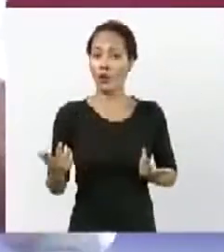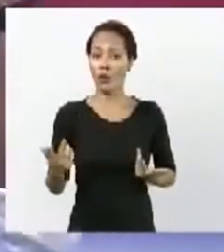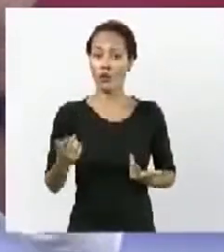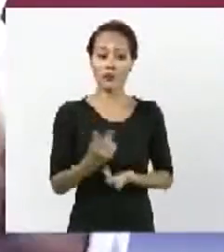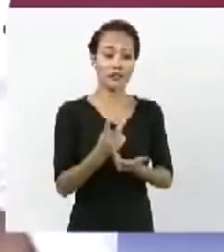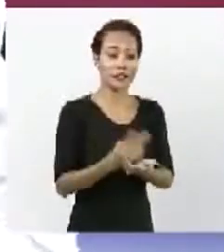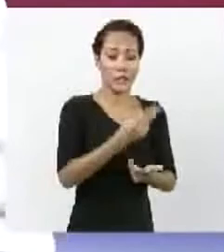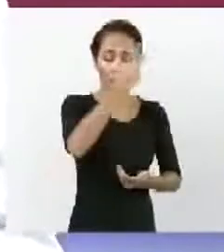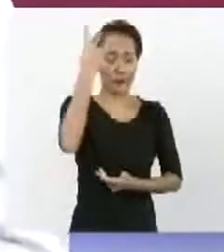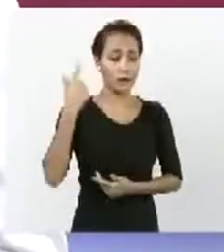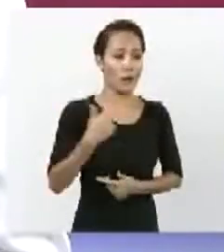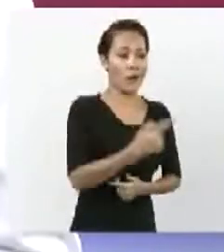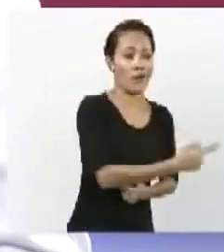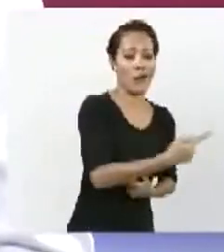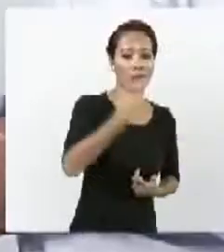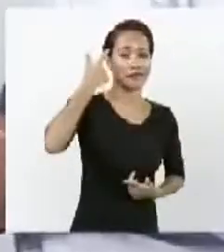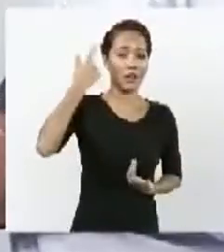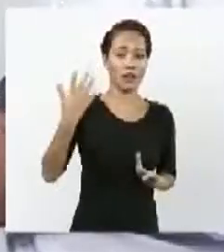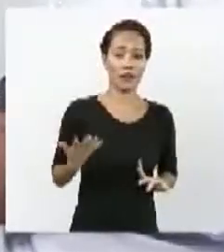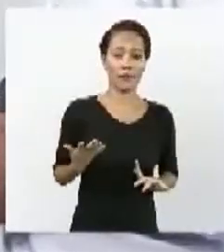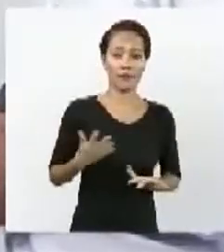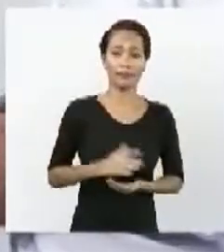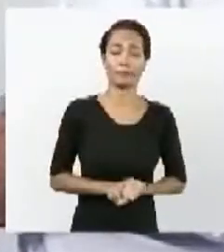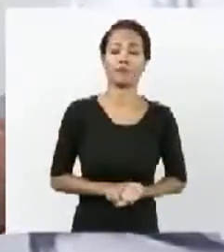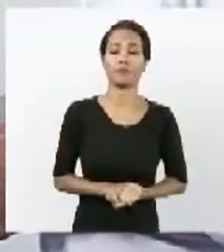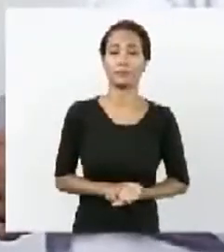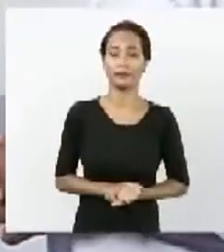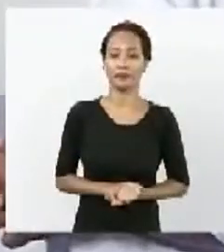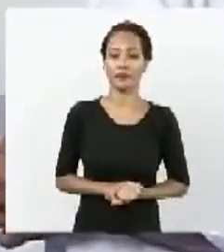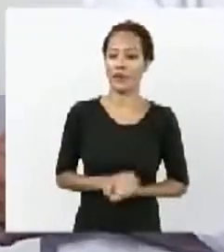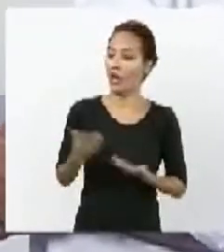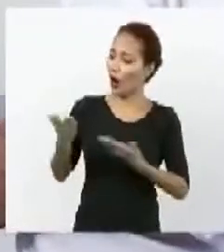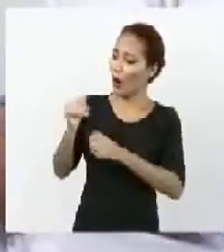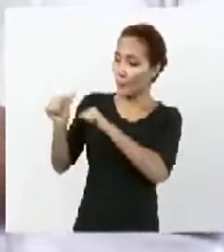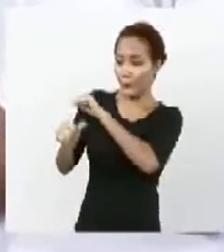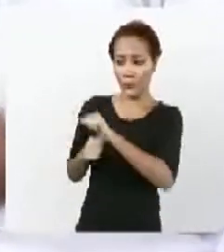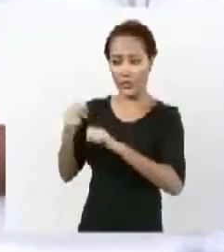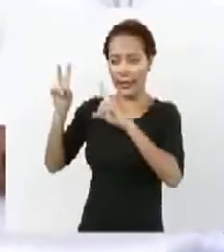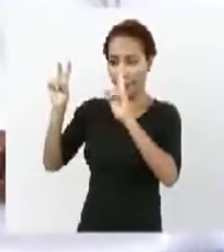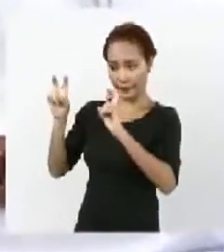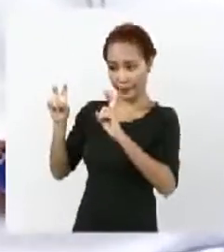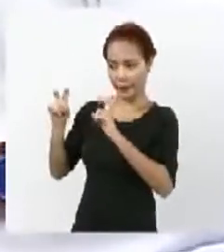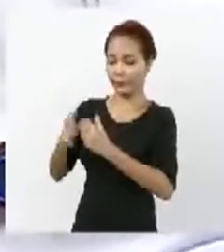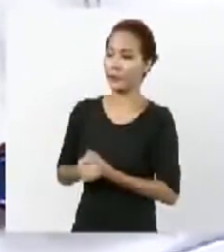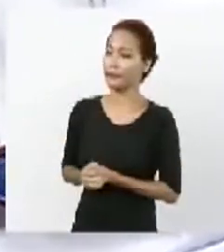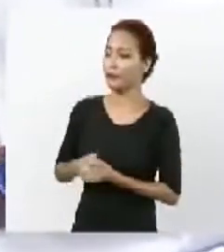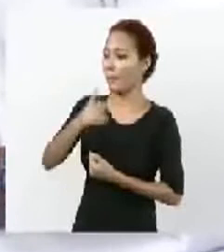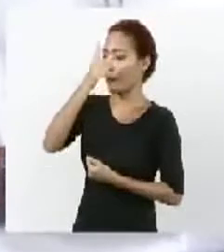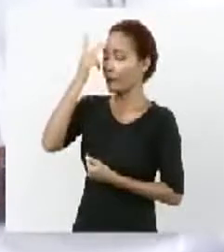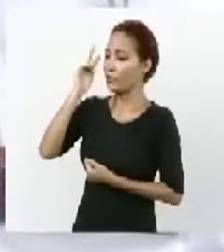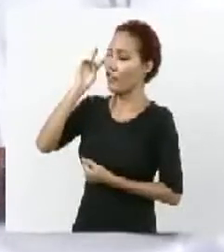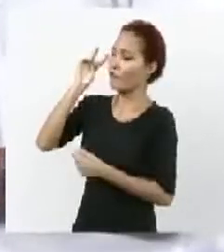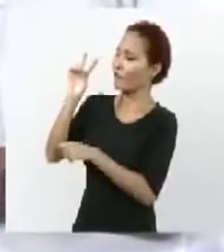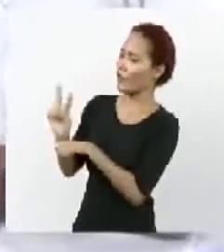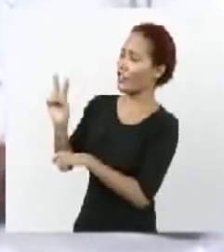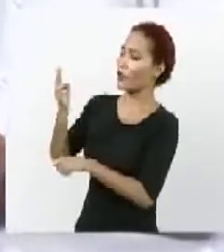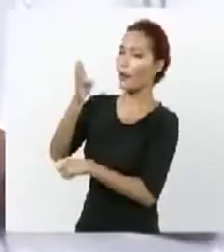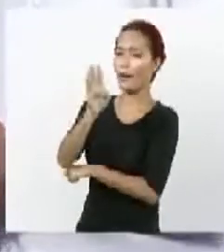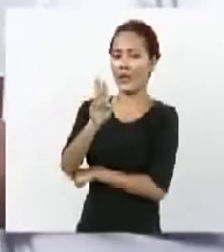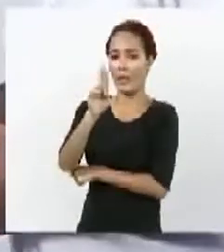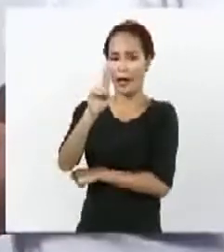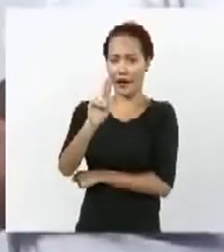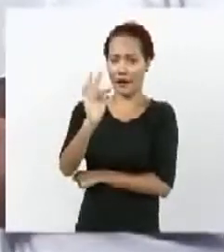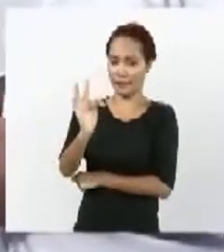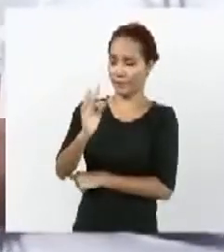ação e não com discurso. Agora, vamos falar de mobilidade, vamos trocar de assunto. A cidade acompanha a implantação do BRT. Até